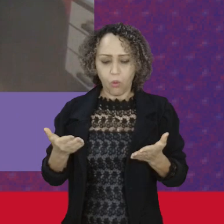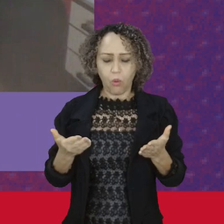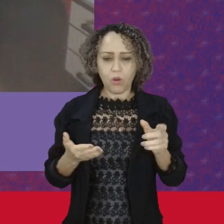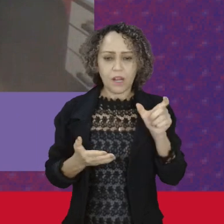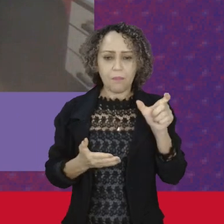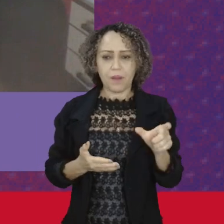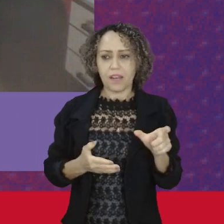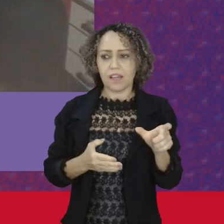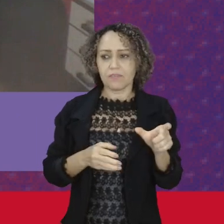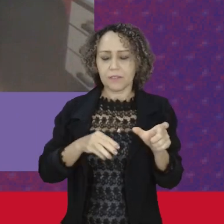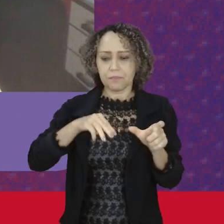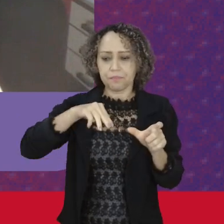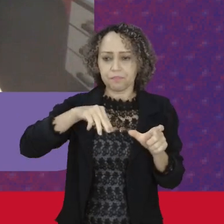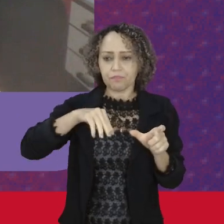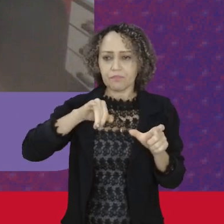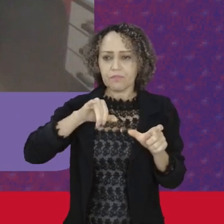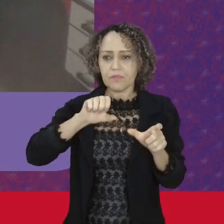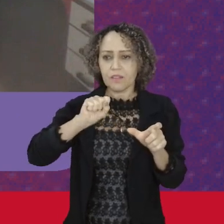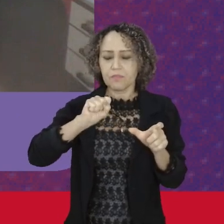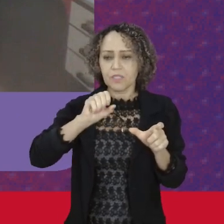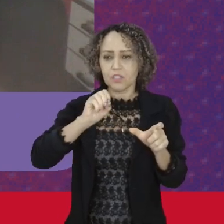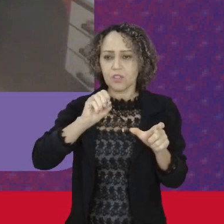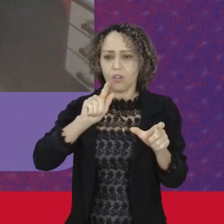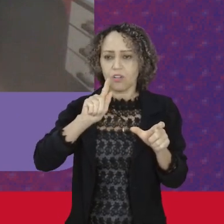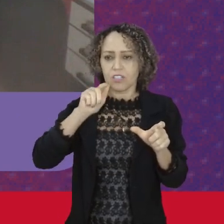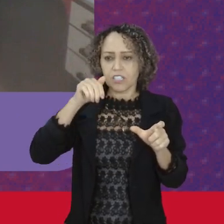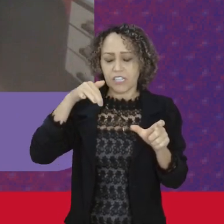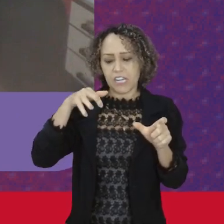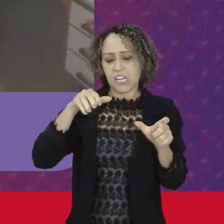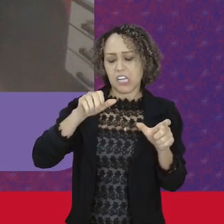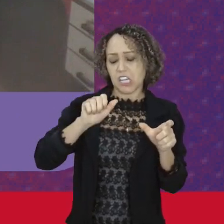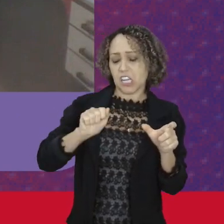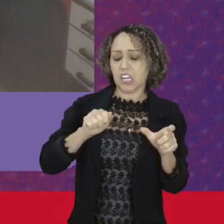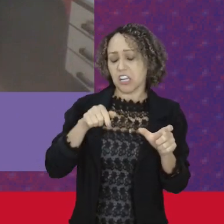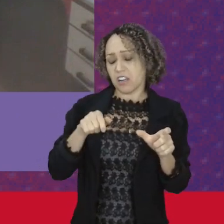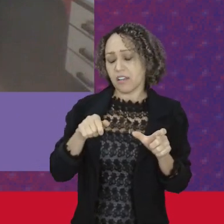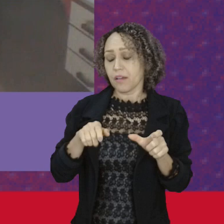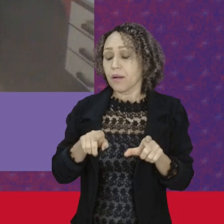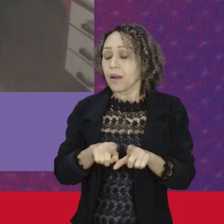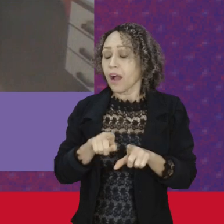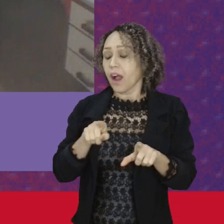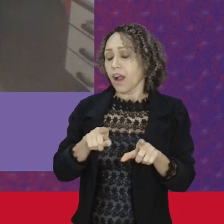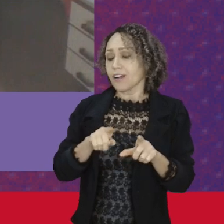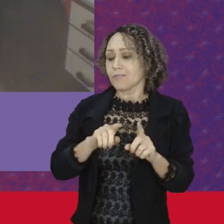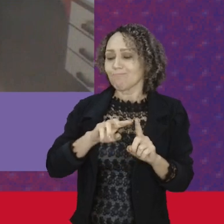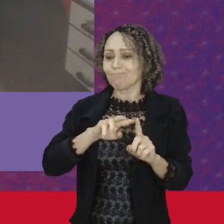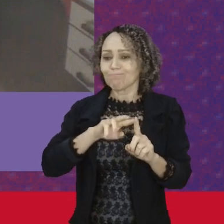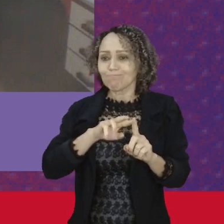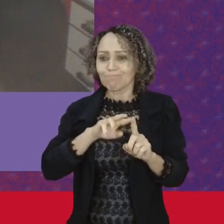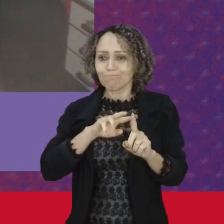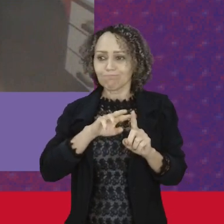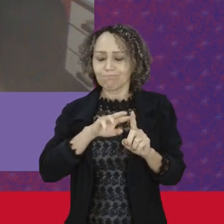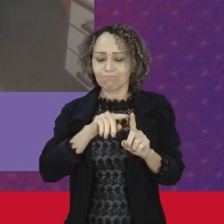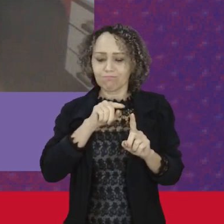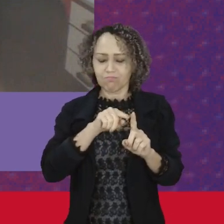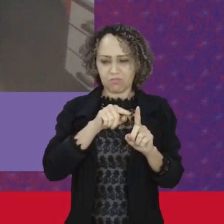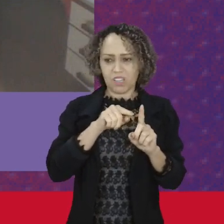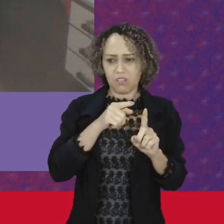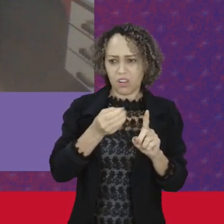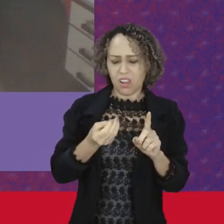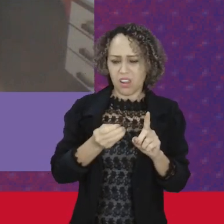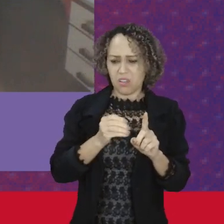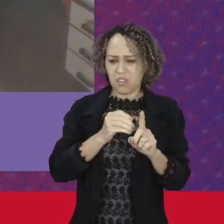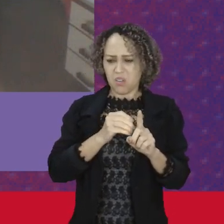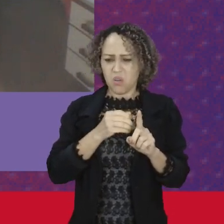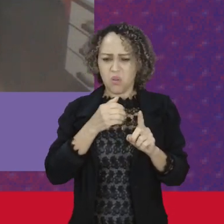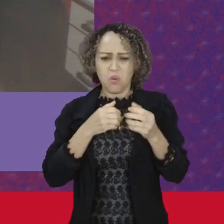época que ela era incompetente, se dizia que ela não, enfim, ela não estava fazendo um